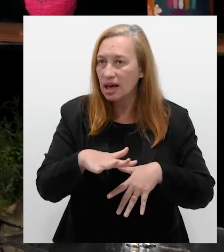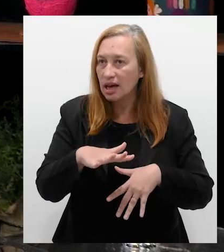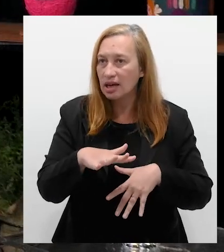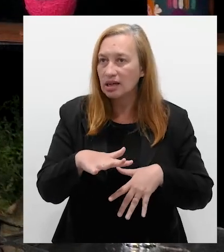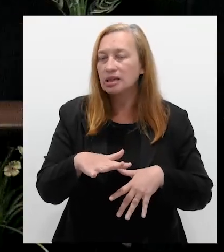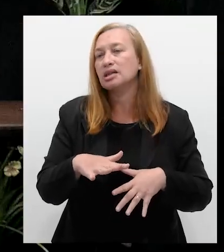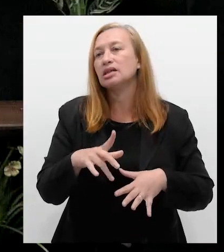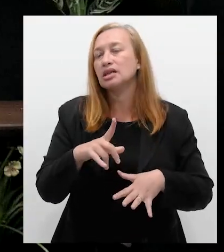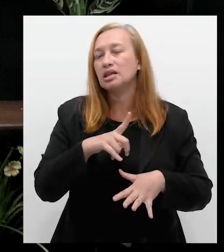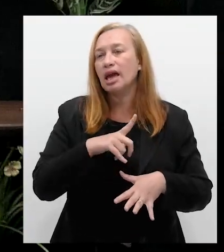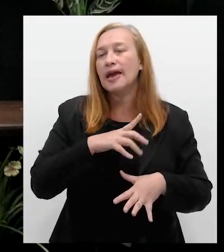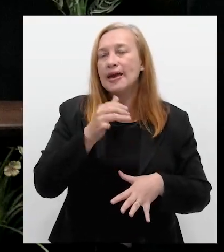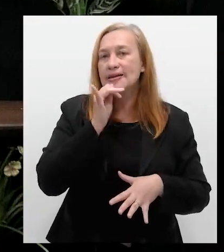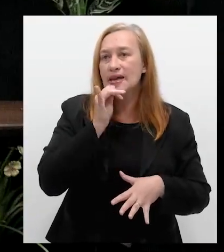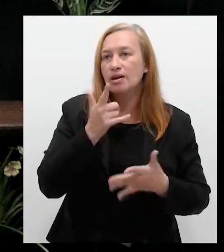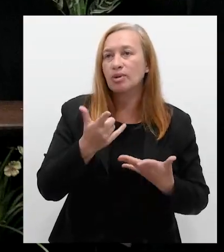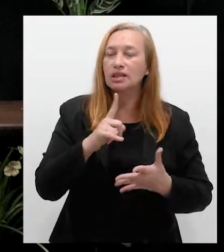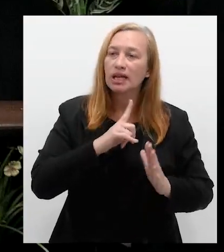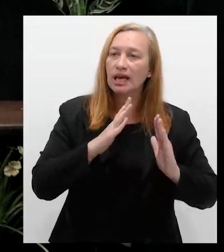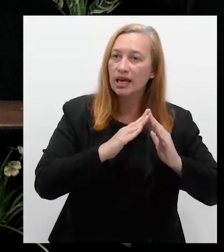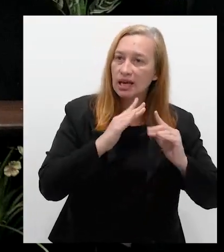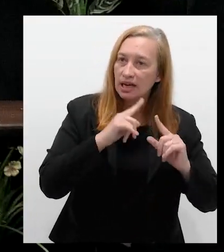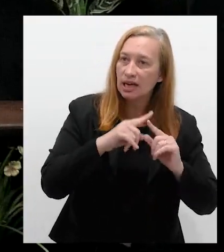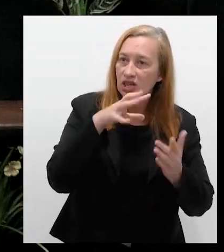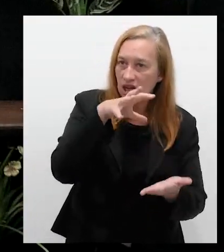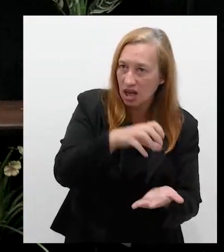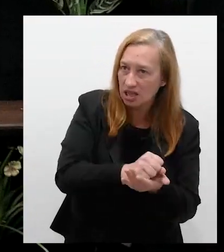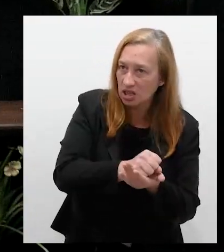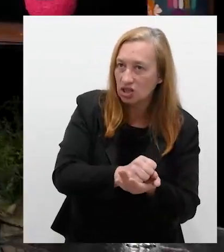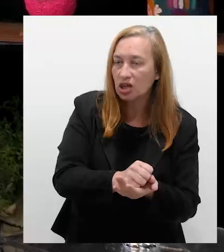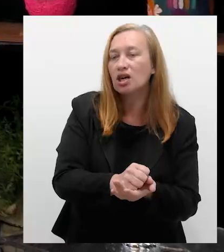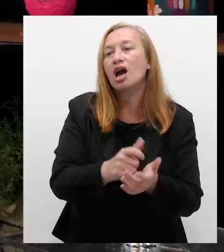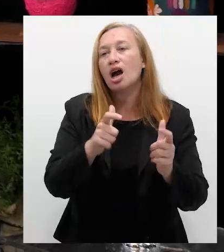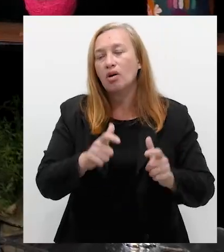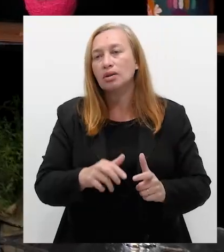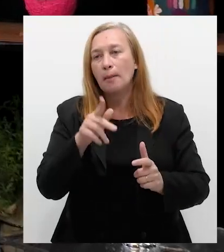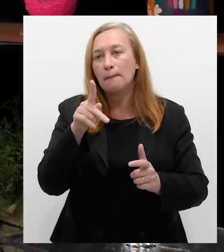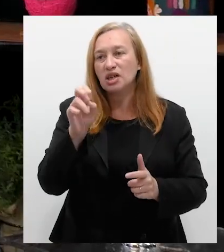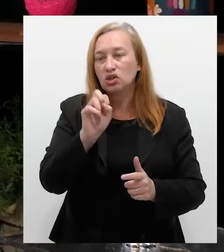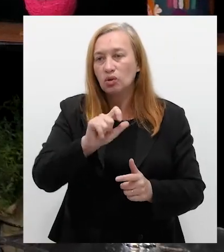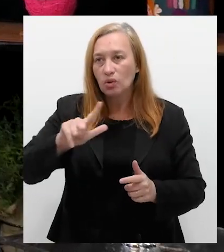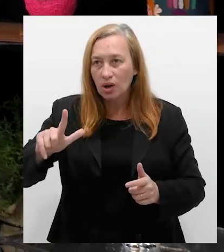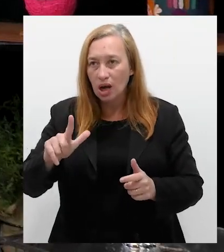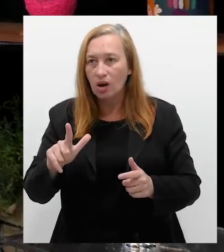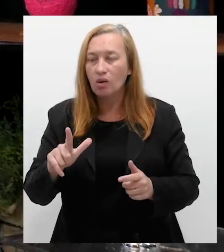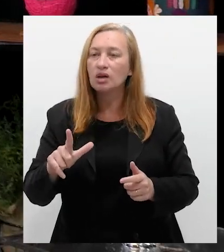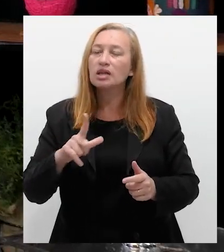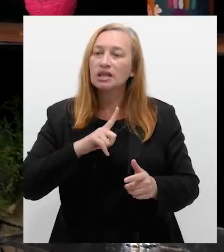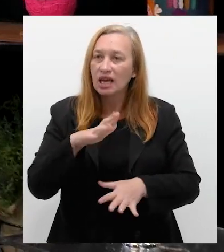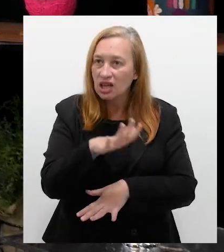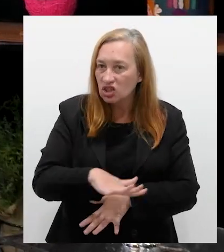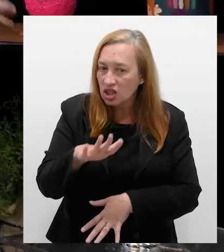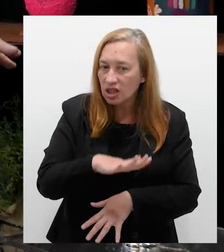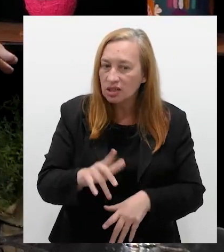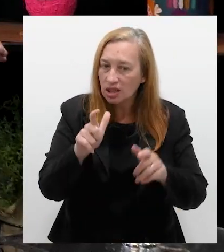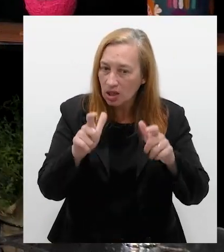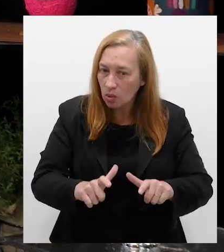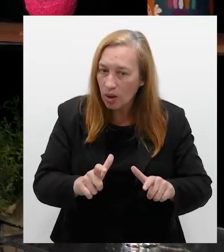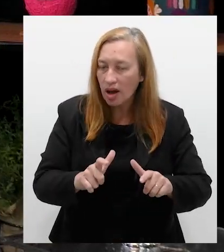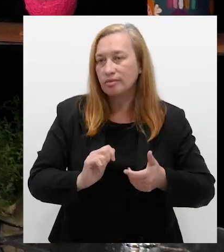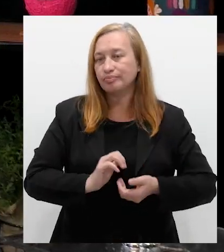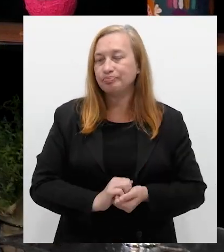ela assiste. Por exemplo, ela tem igrejas cadastradas, onde a Pastoral do Menor da Arquidiocese ela tem as crianças daquele